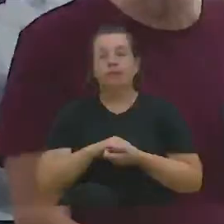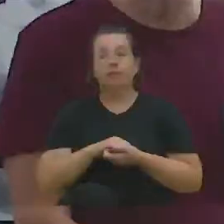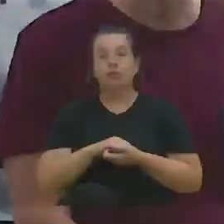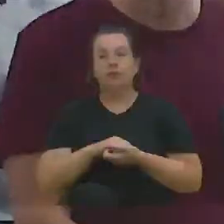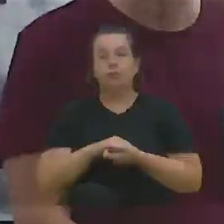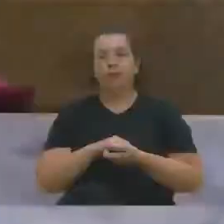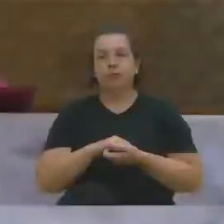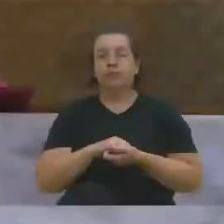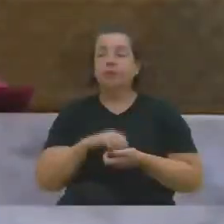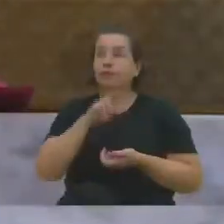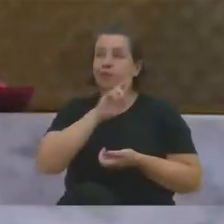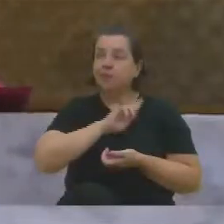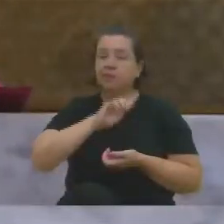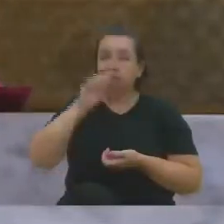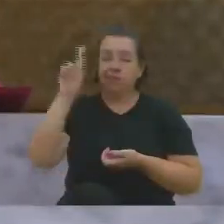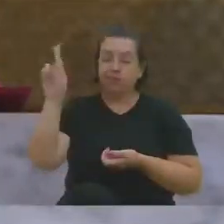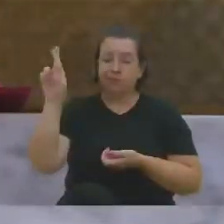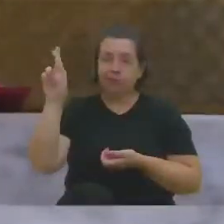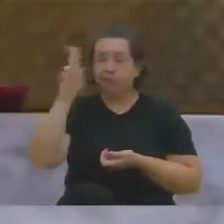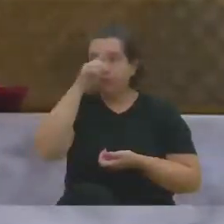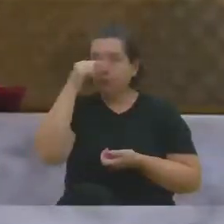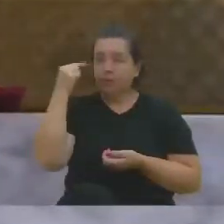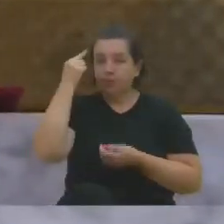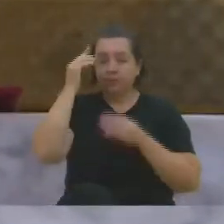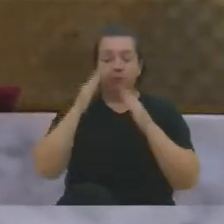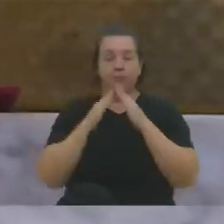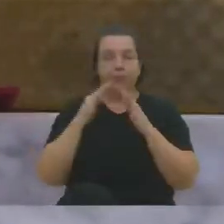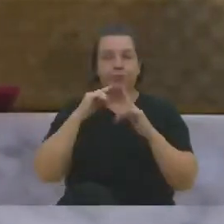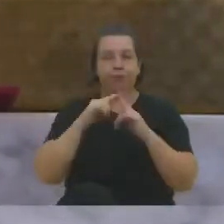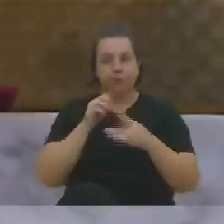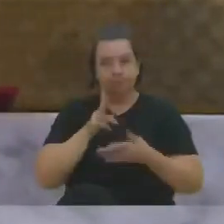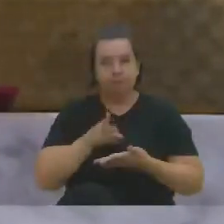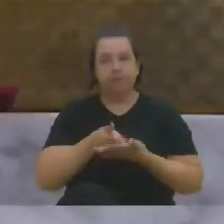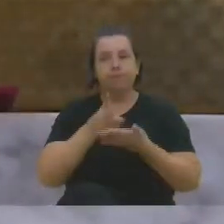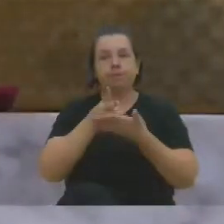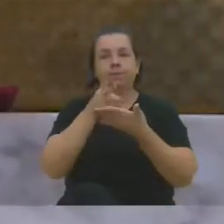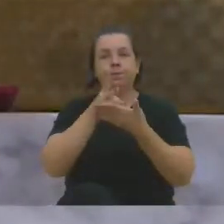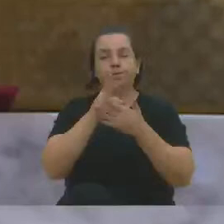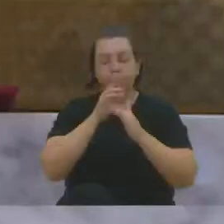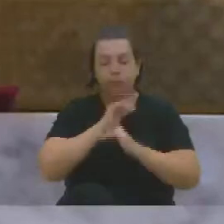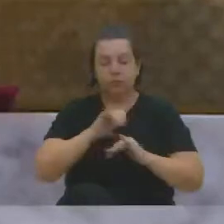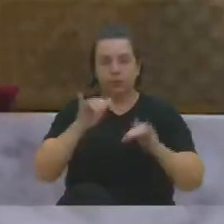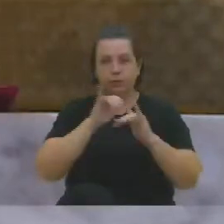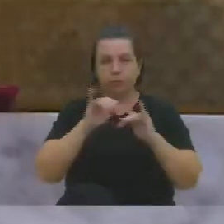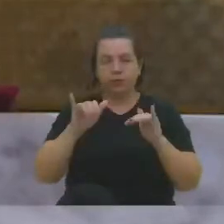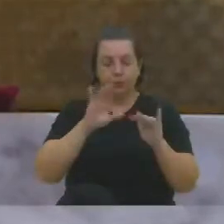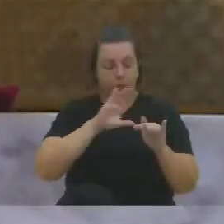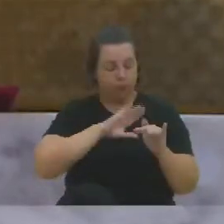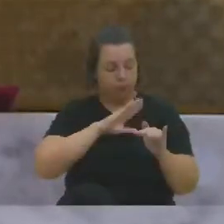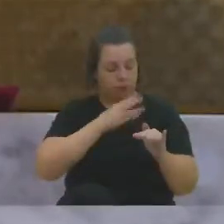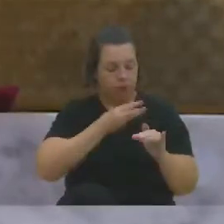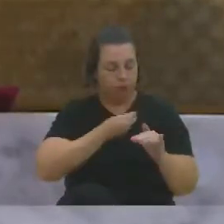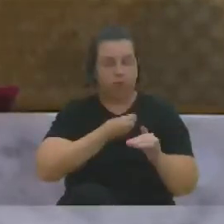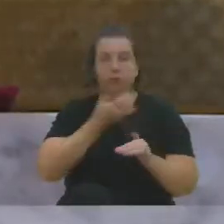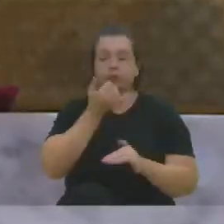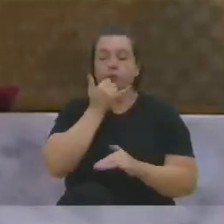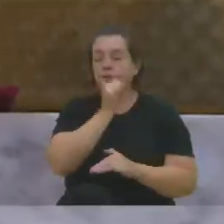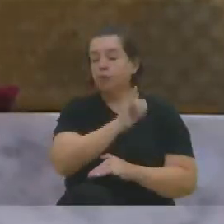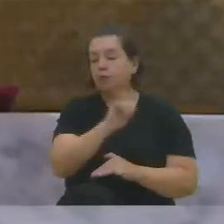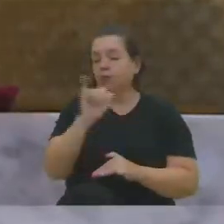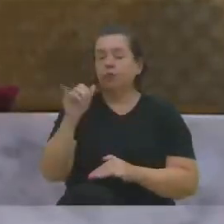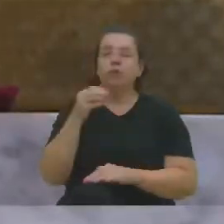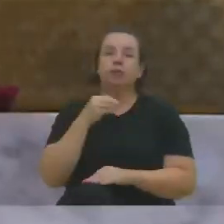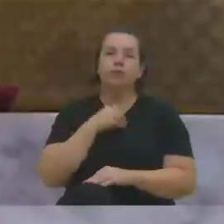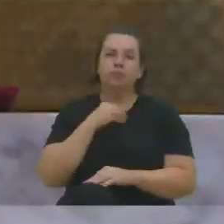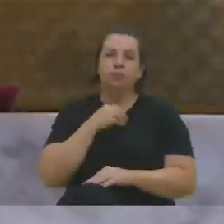povo. Senhor, que a Santa Igreja permaneça anunciando a conversão e o perdão dos